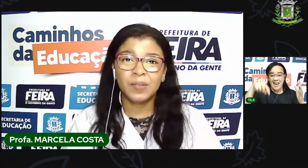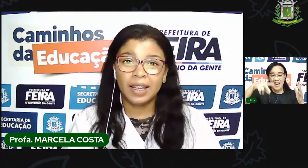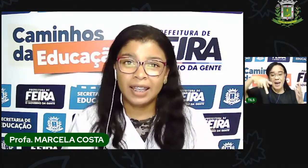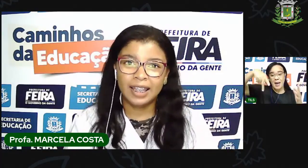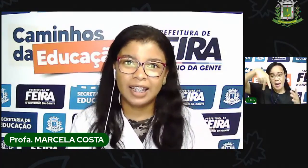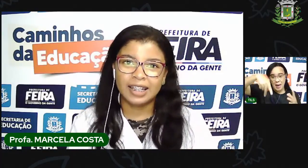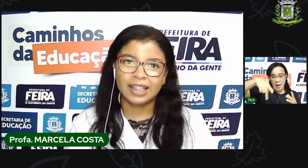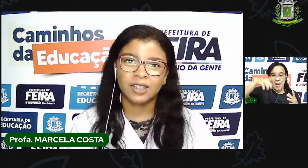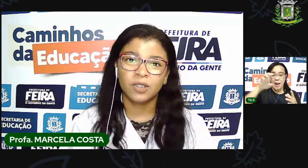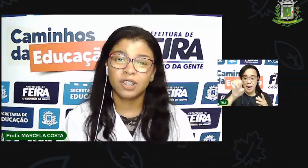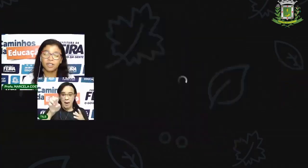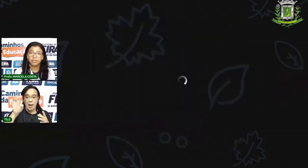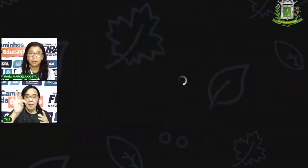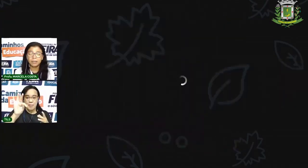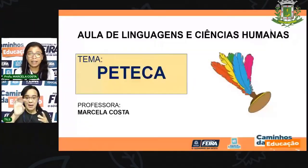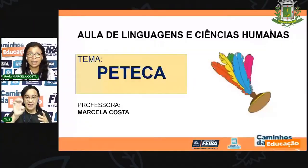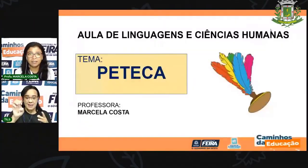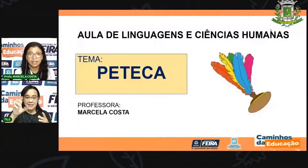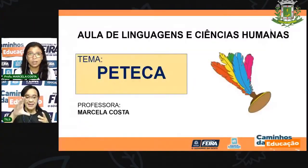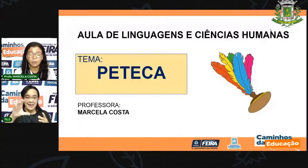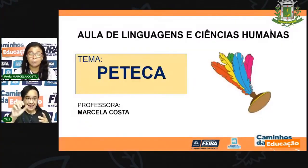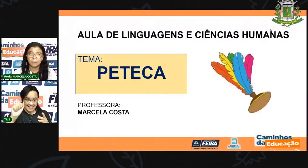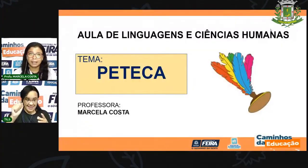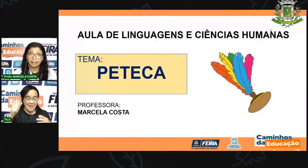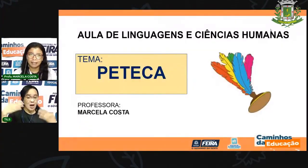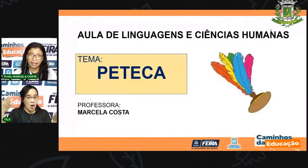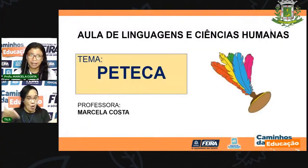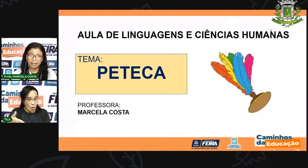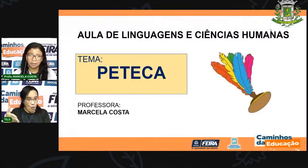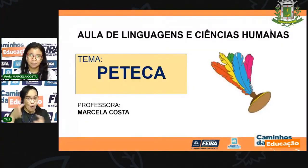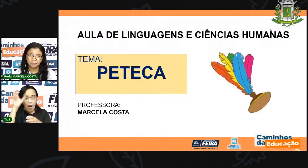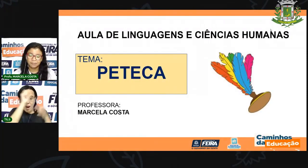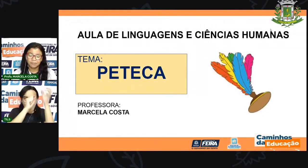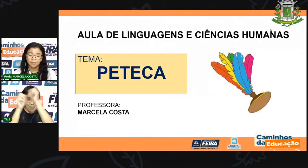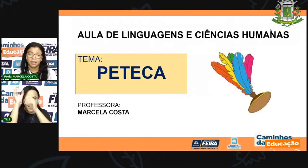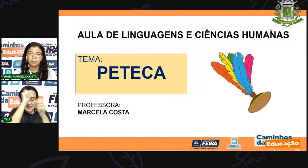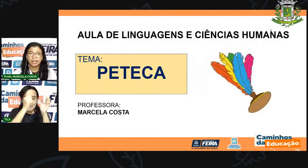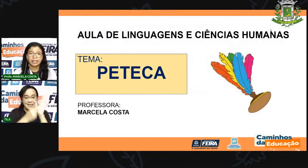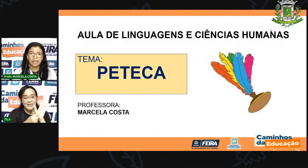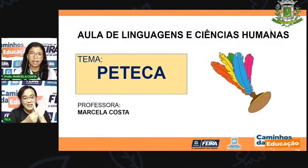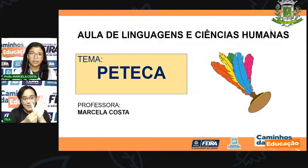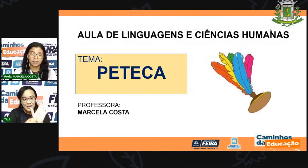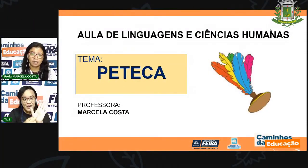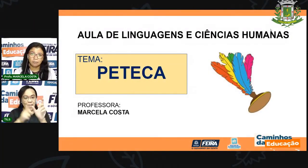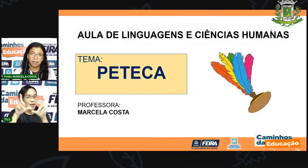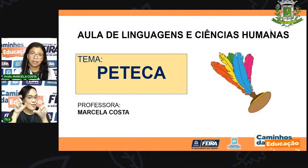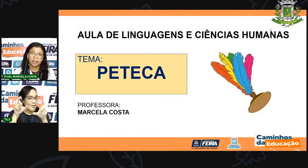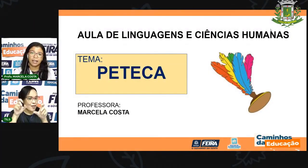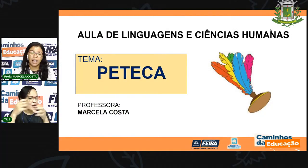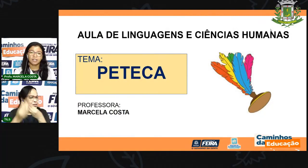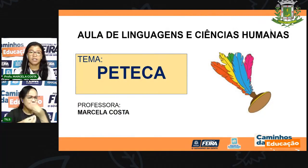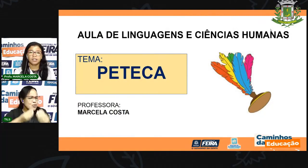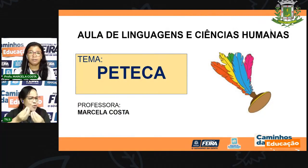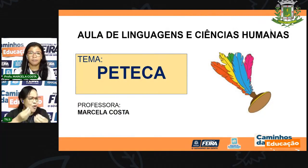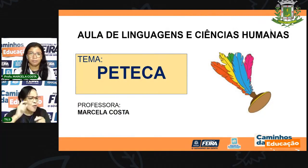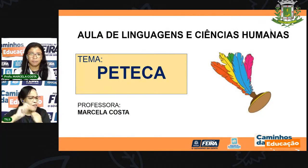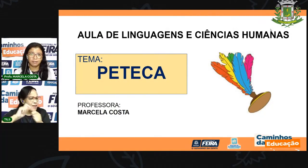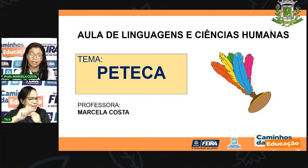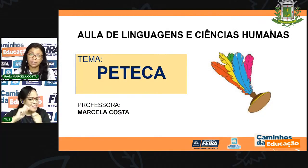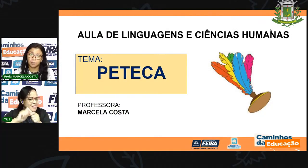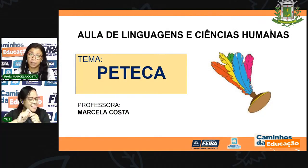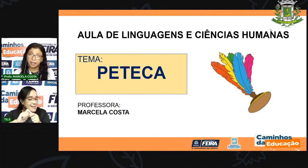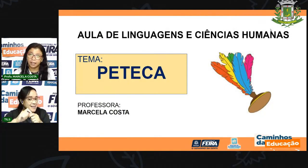Isso aí, crianças! Hoje a gente vai aprender a fazer uma peteca. Para encerrar nossa semana, a gente